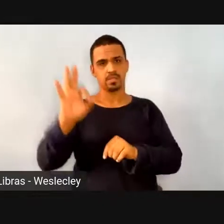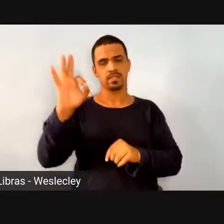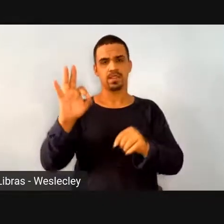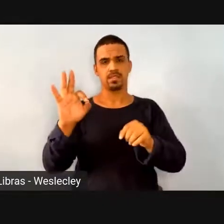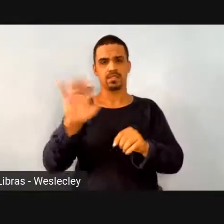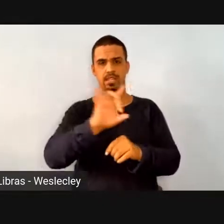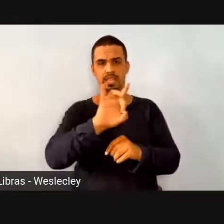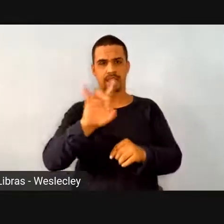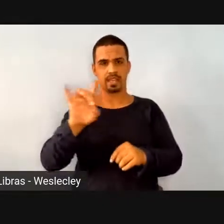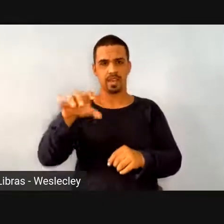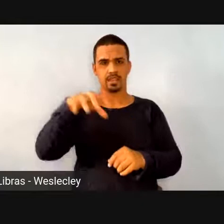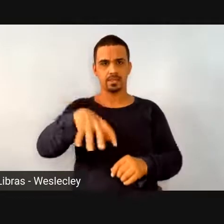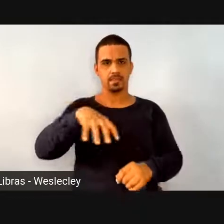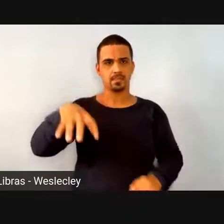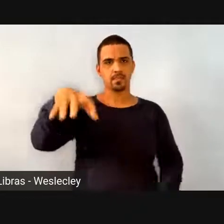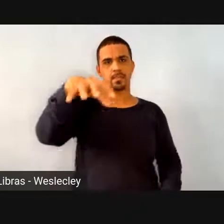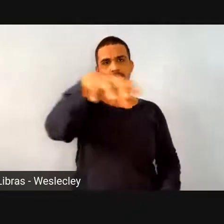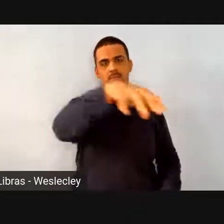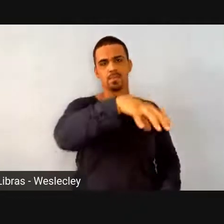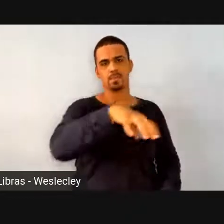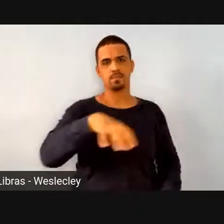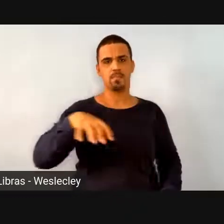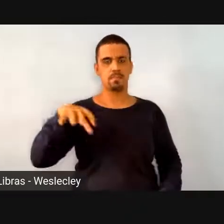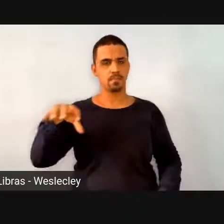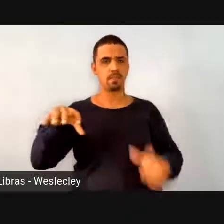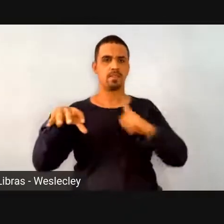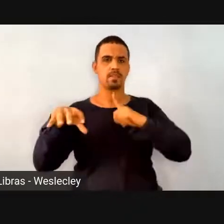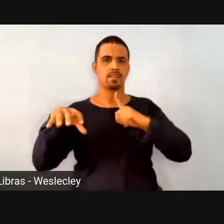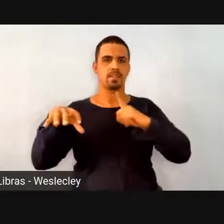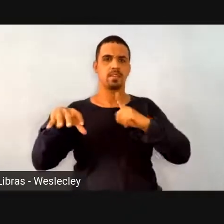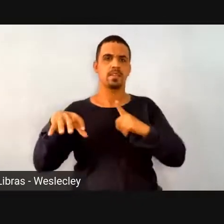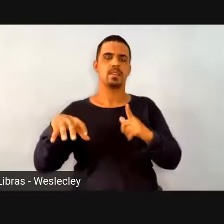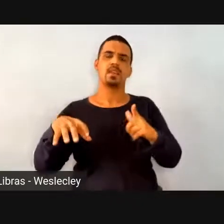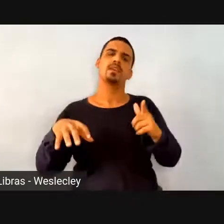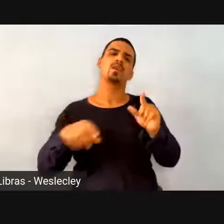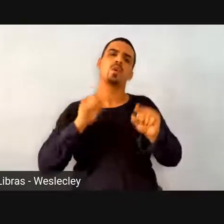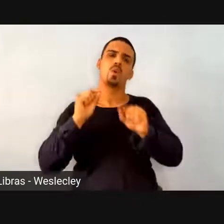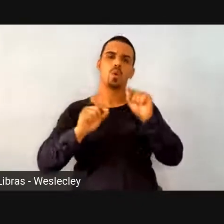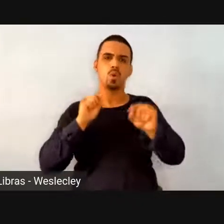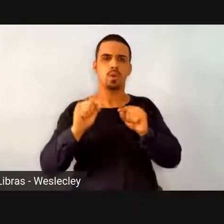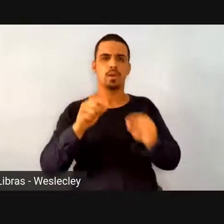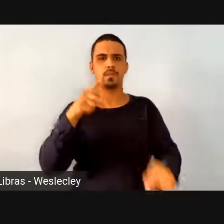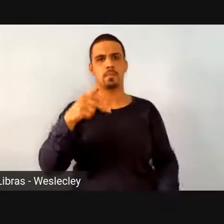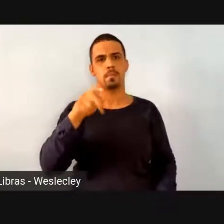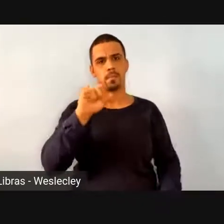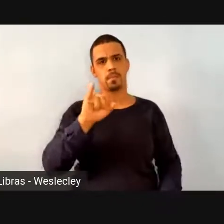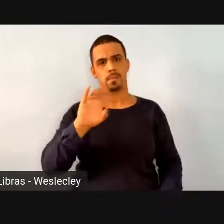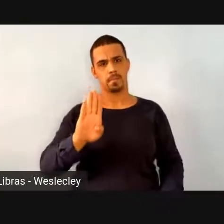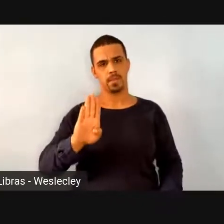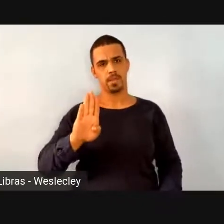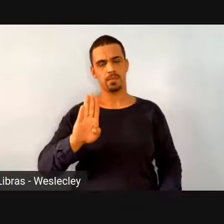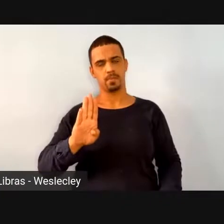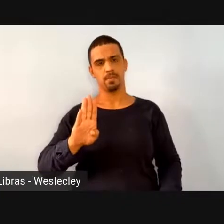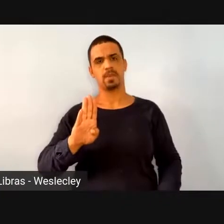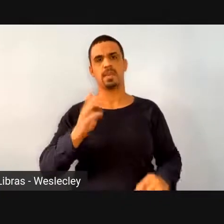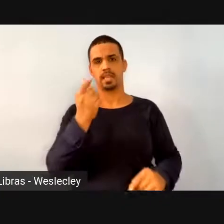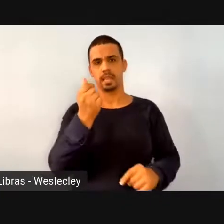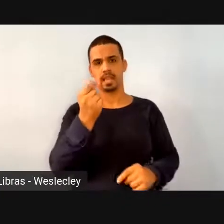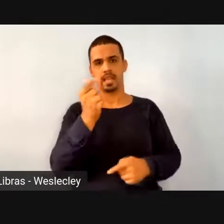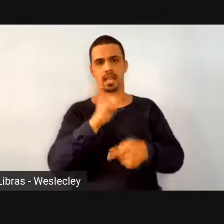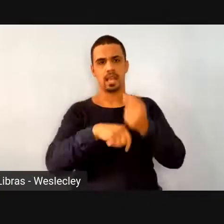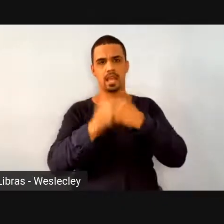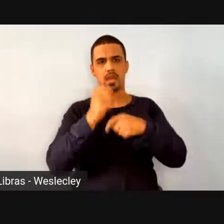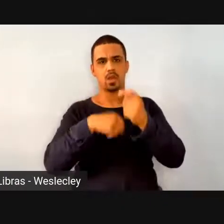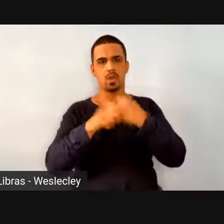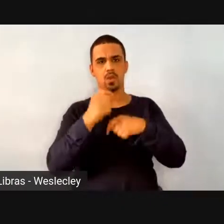setores da economia brasileira, com o peso, né, que esses setores têm no PIB, né, na economia brasileira como um